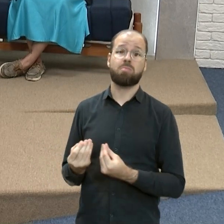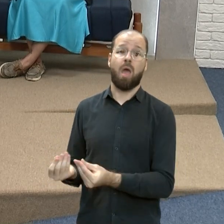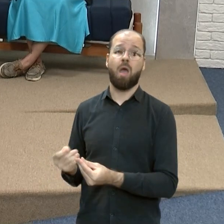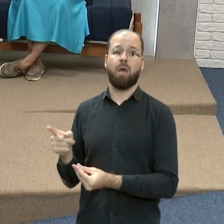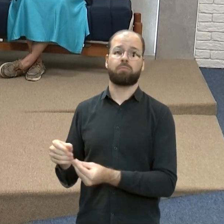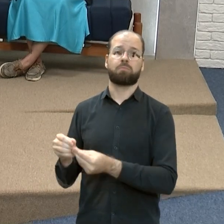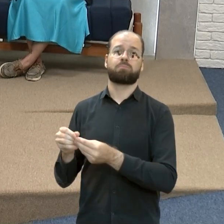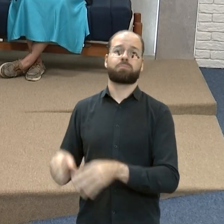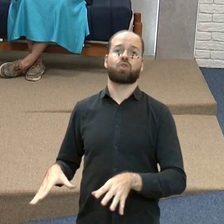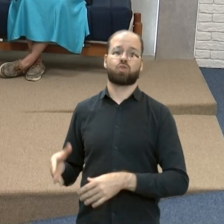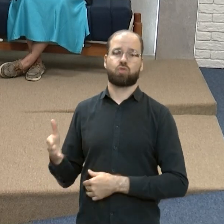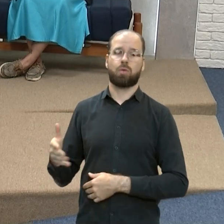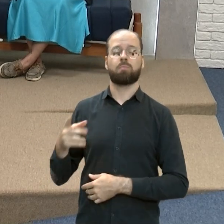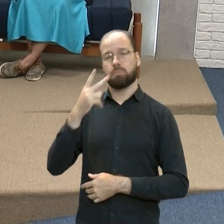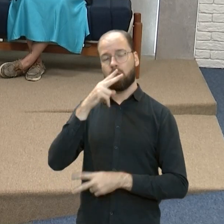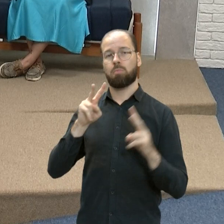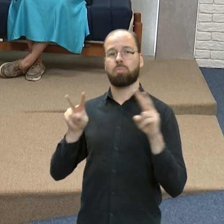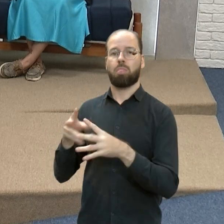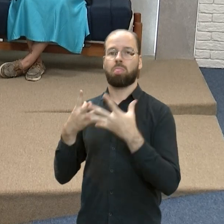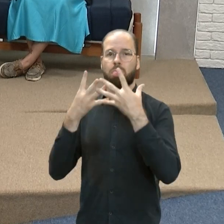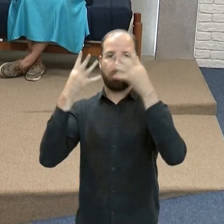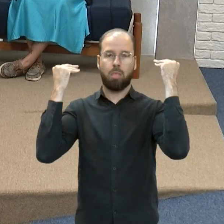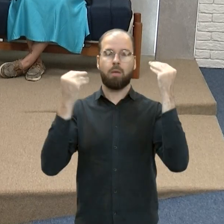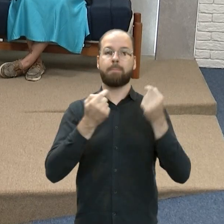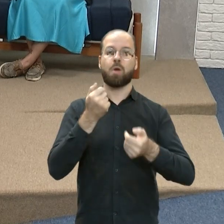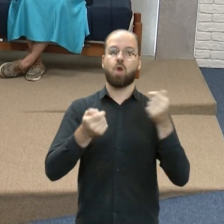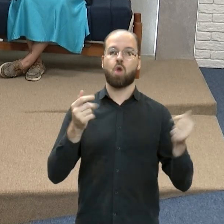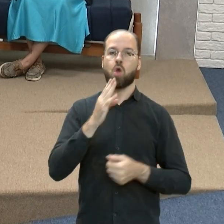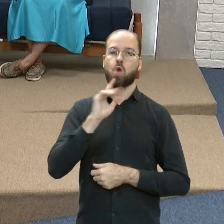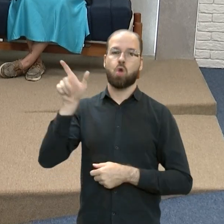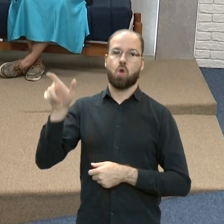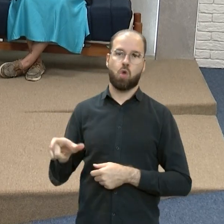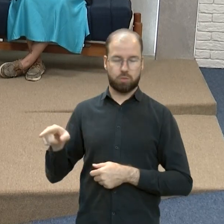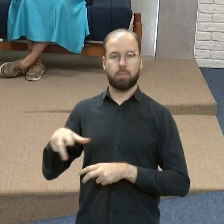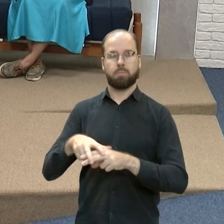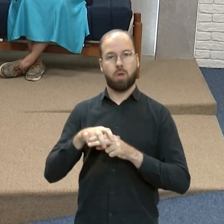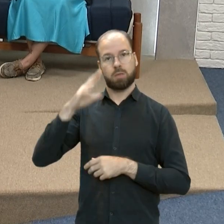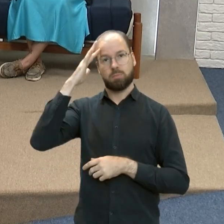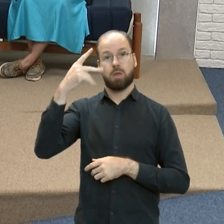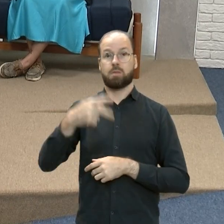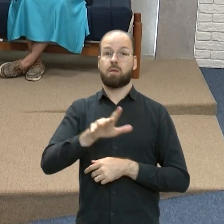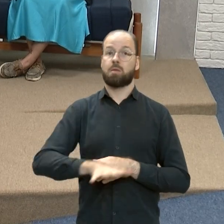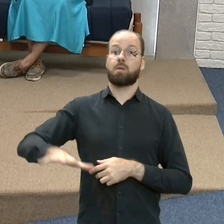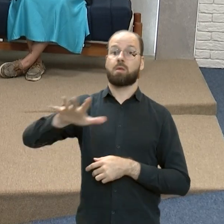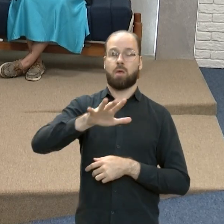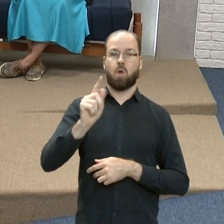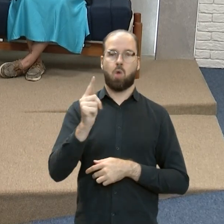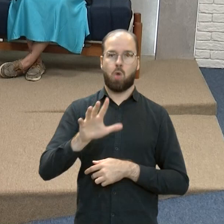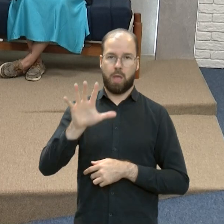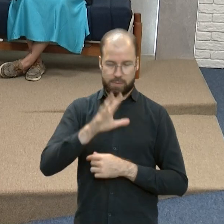em uma condição apagada que é pouco conhecida, inclusive no cenário, no imaginário goiano. Mas, sem